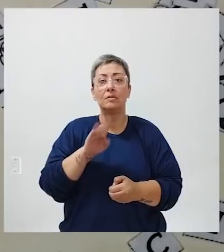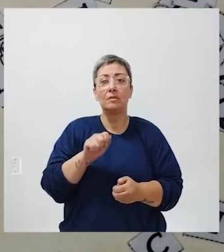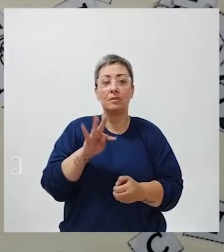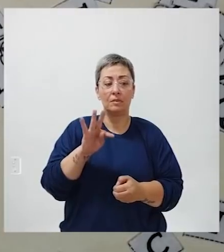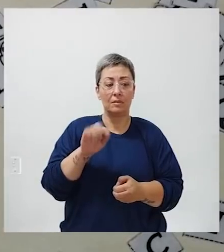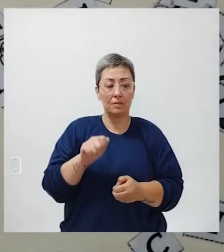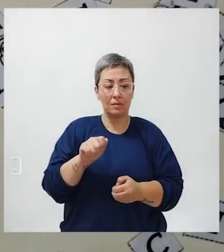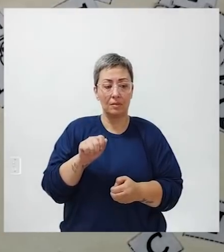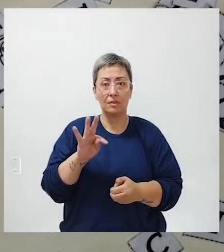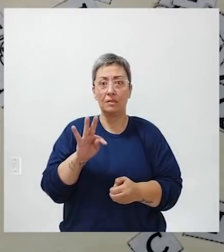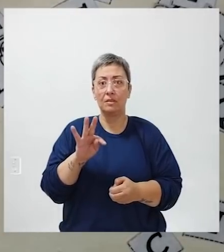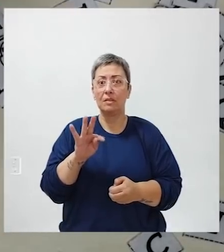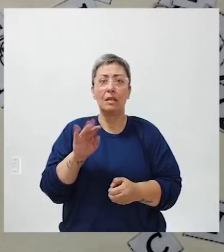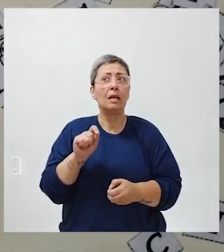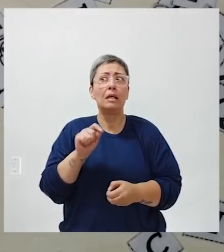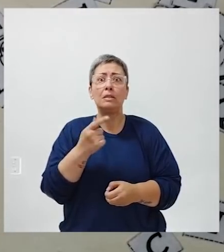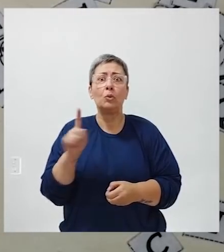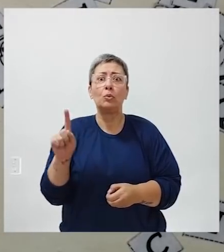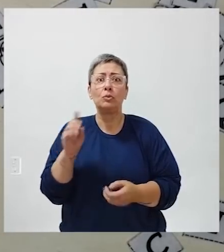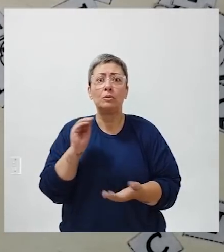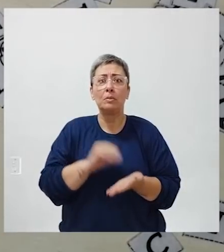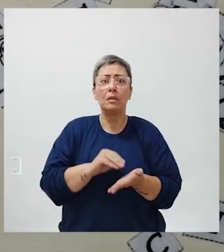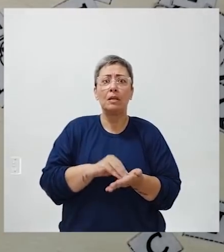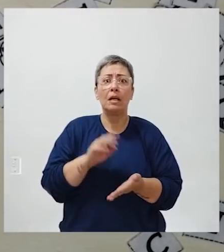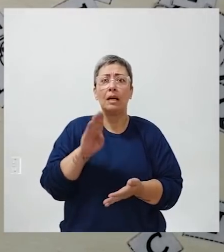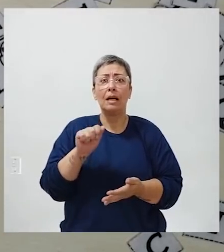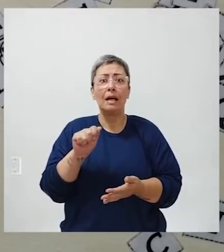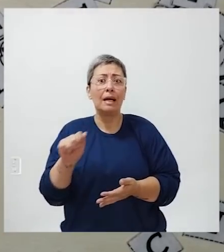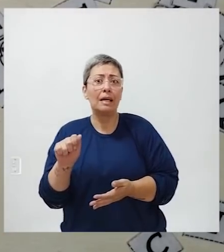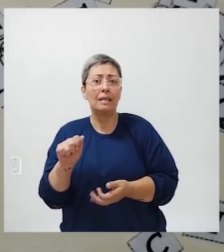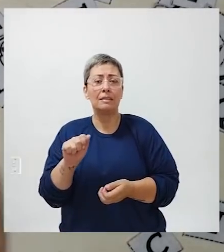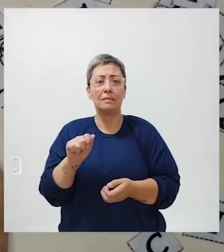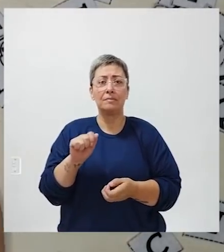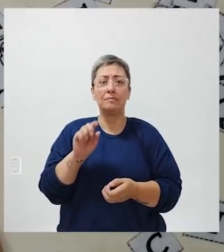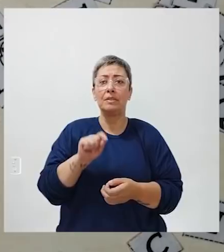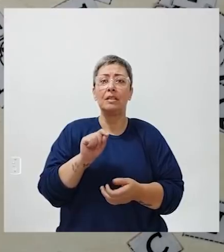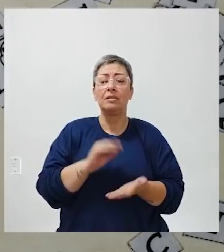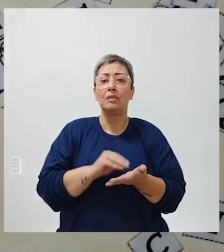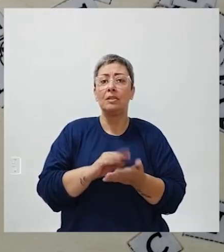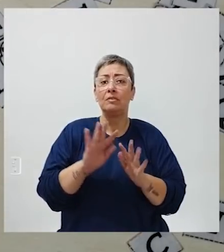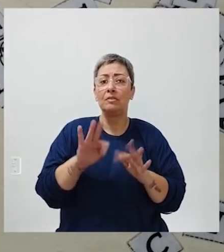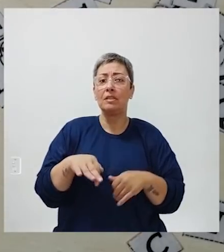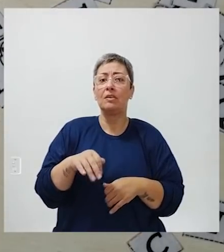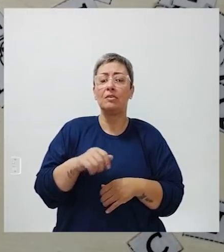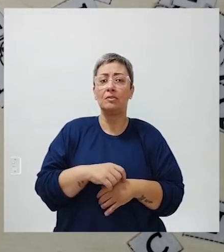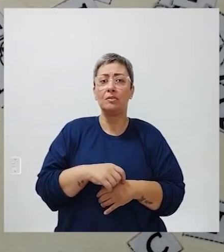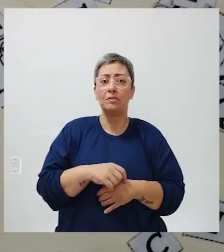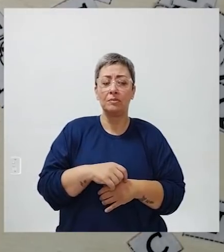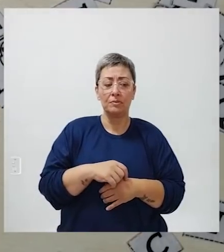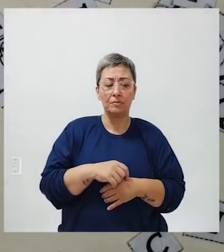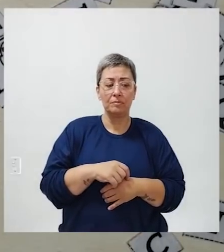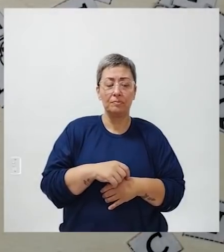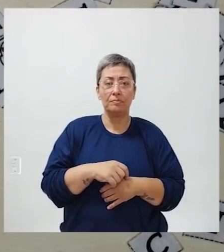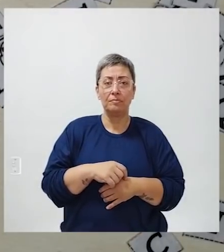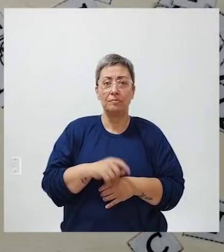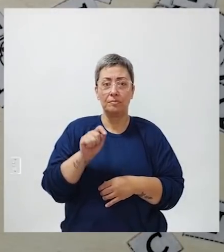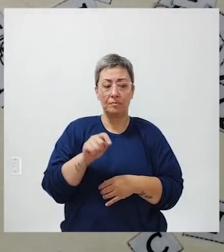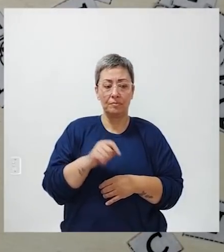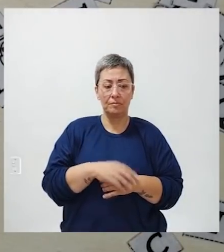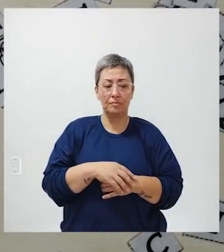Batati. Ih, cadê a última letra? Batata. Com que letra acaba? Com